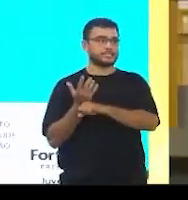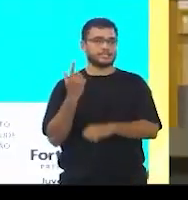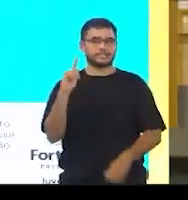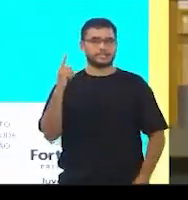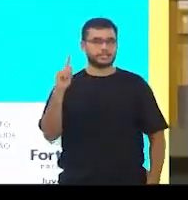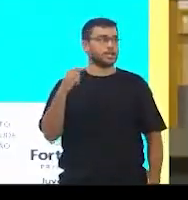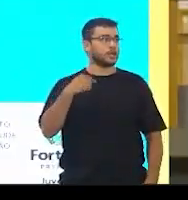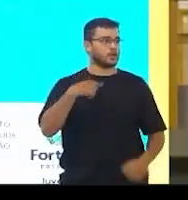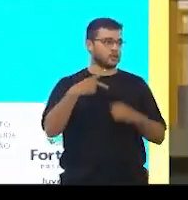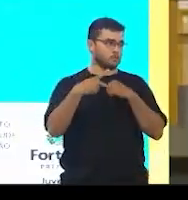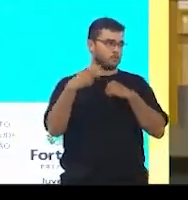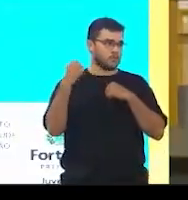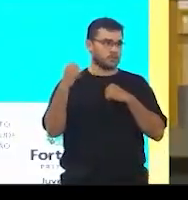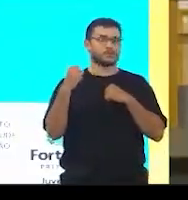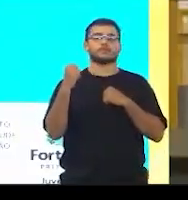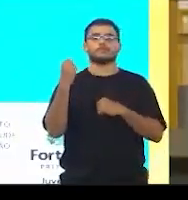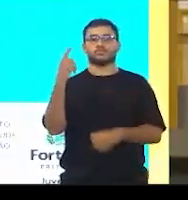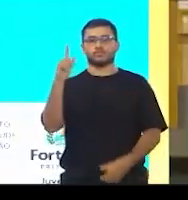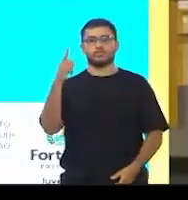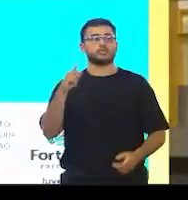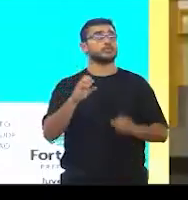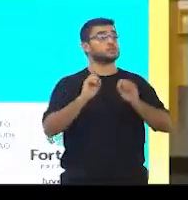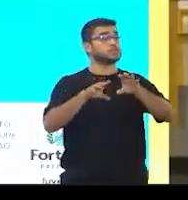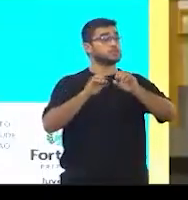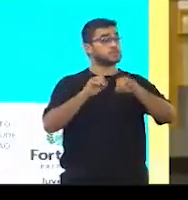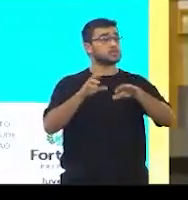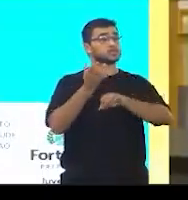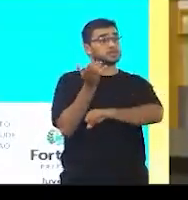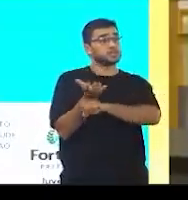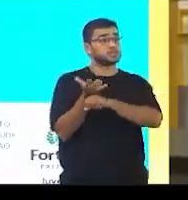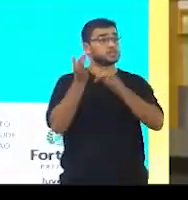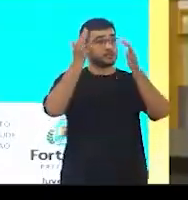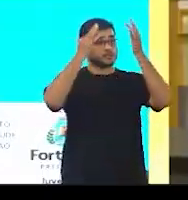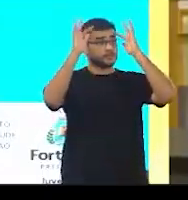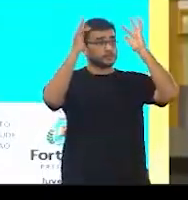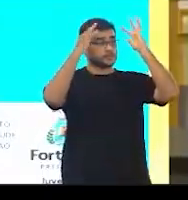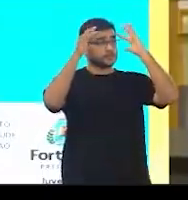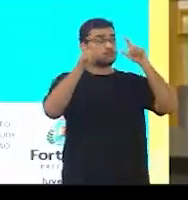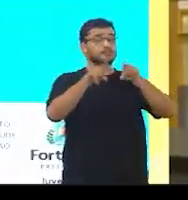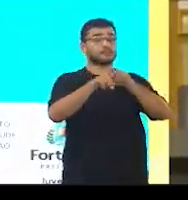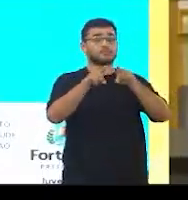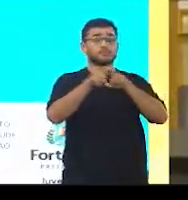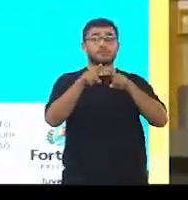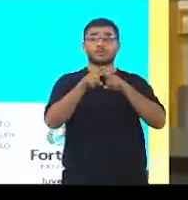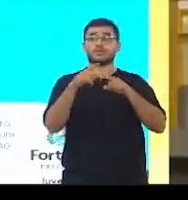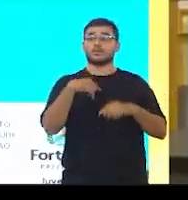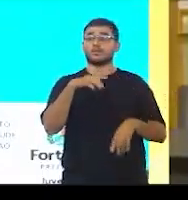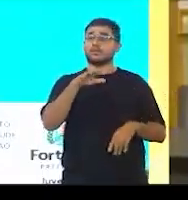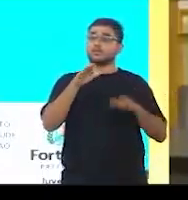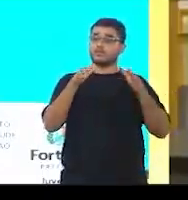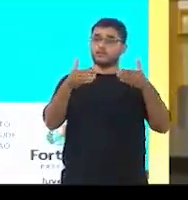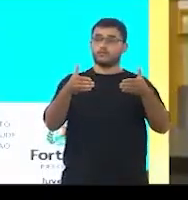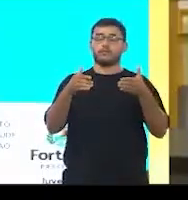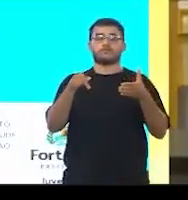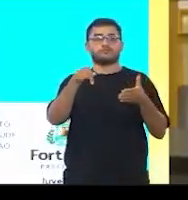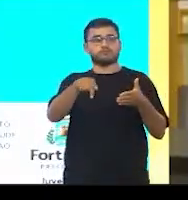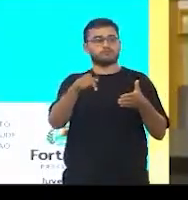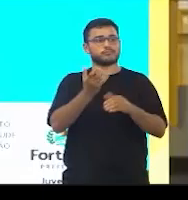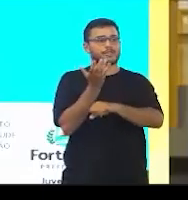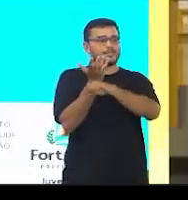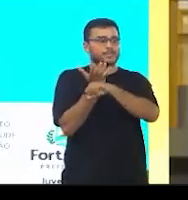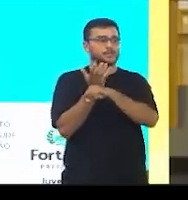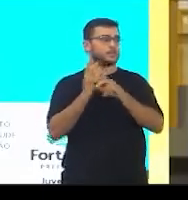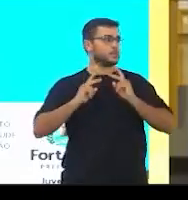ensino de Filosofia. Sou professor e especialista na área de Humanas para o Enem. E aqui ao meu